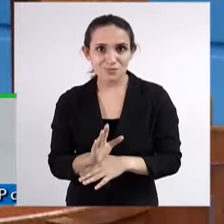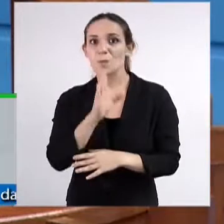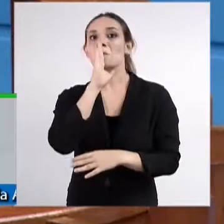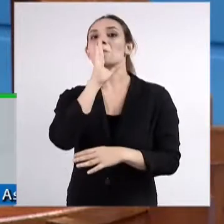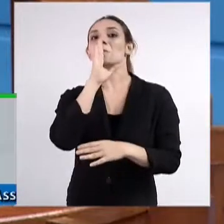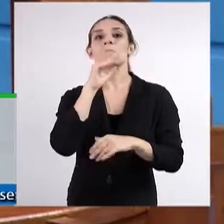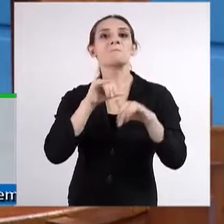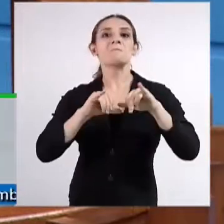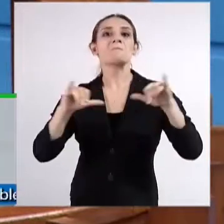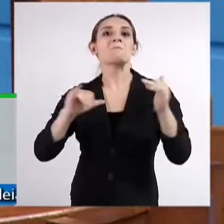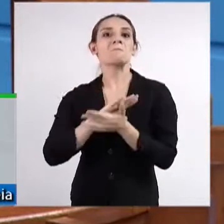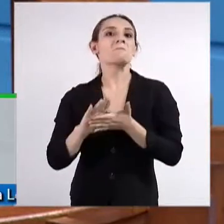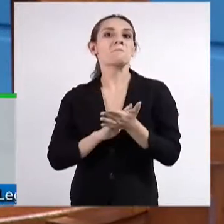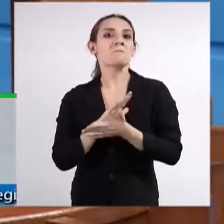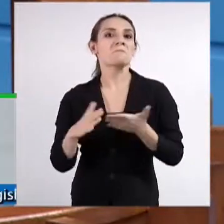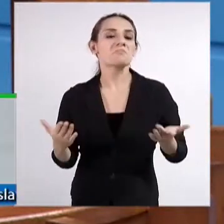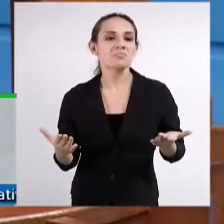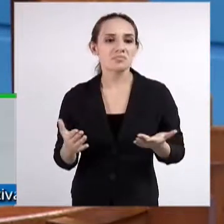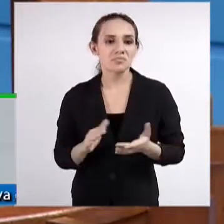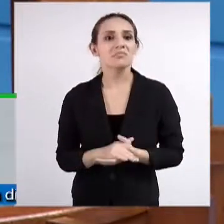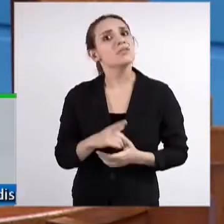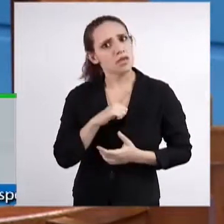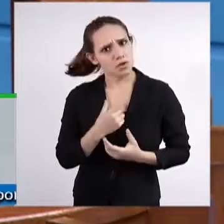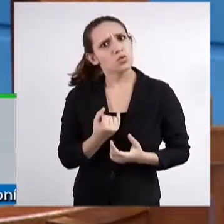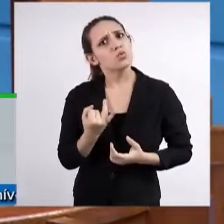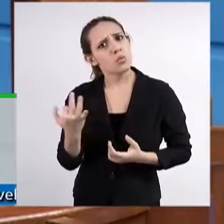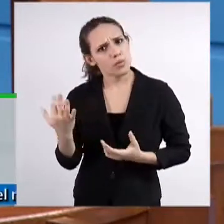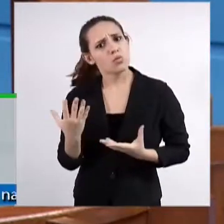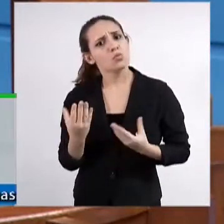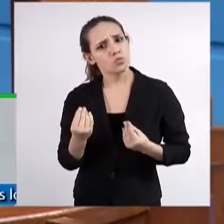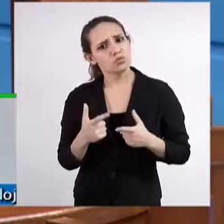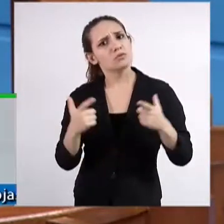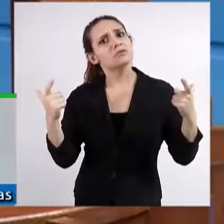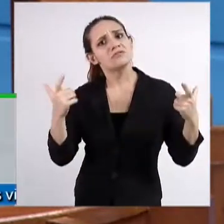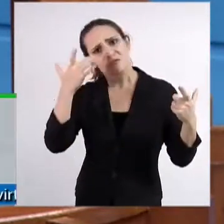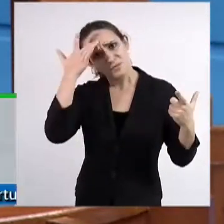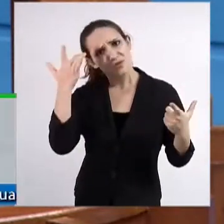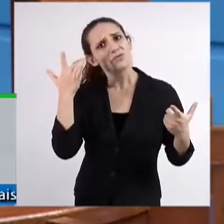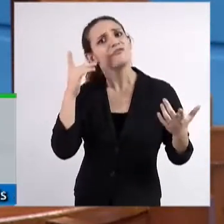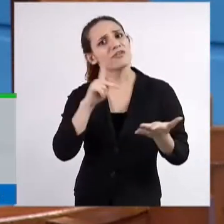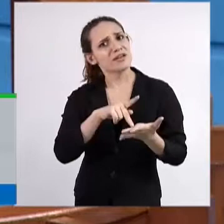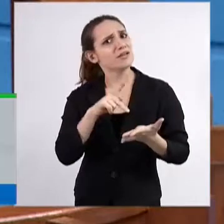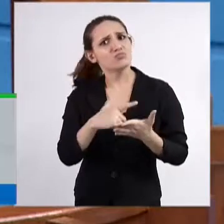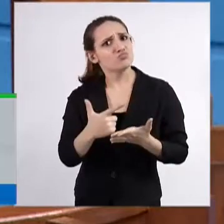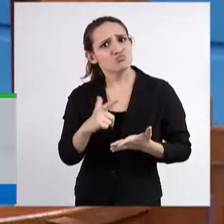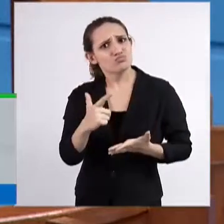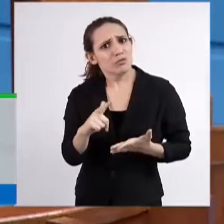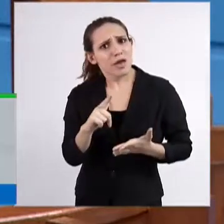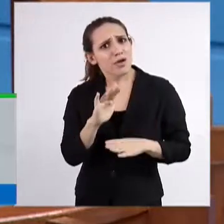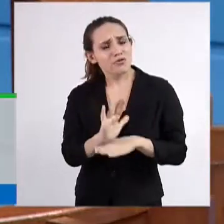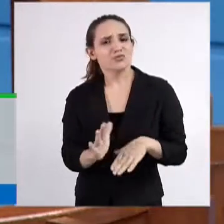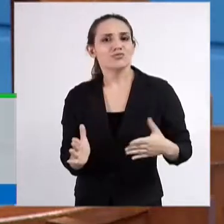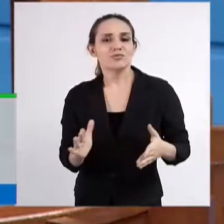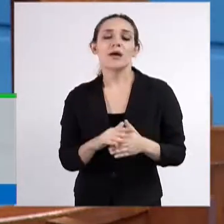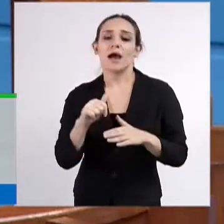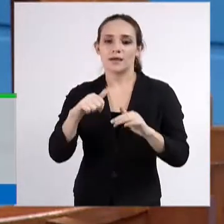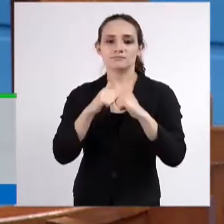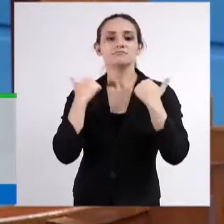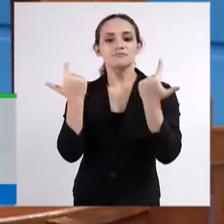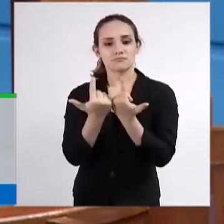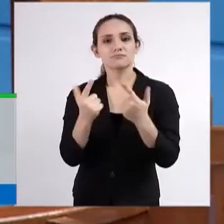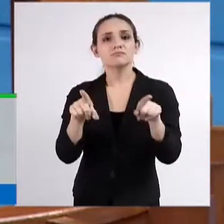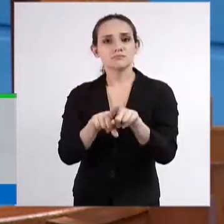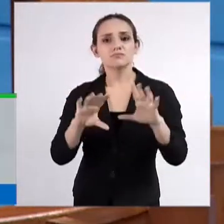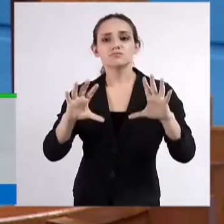nesta situação. Afinal de contas, o número é bastante expressivo de famílias que não possuem esse benefício e que a Assembleia Legislativa,